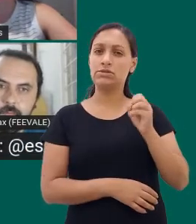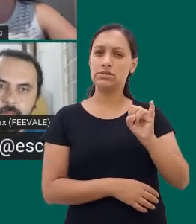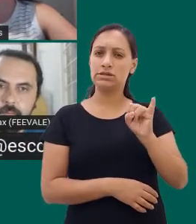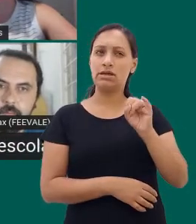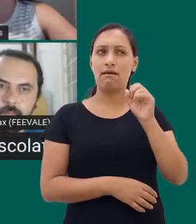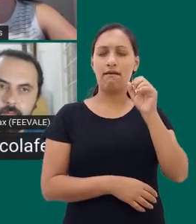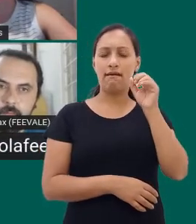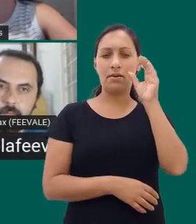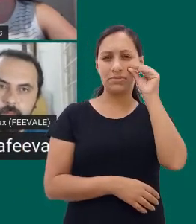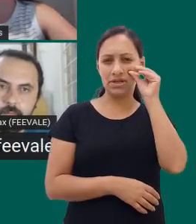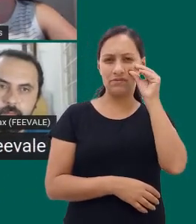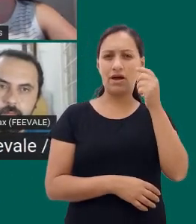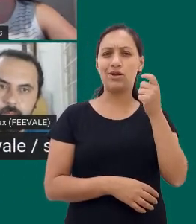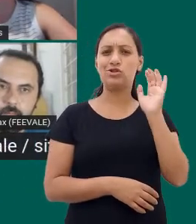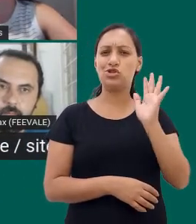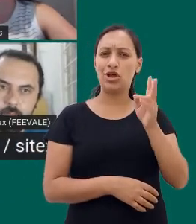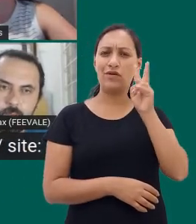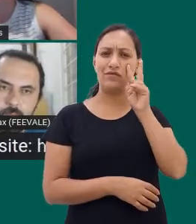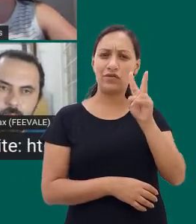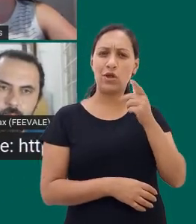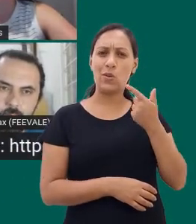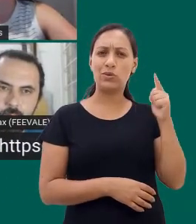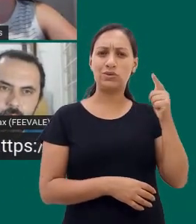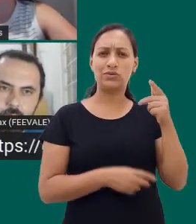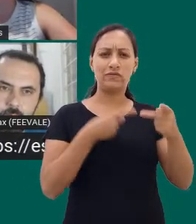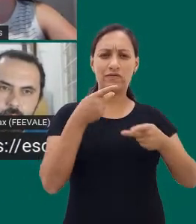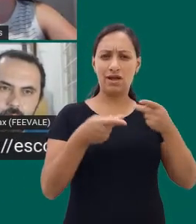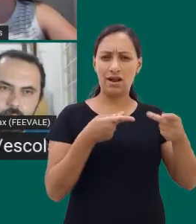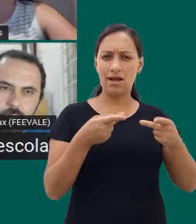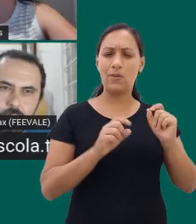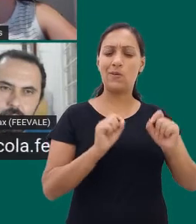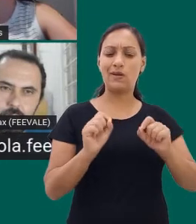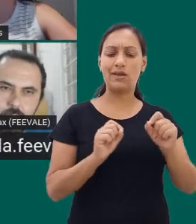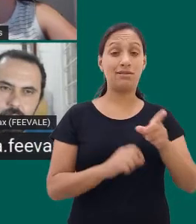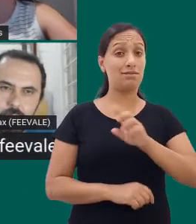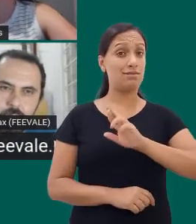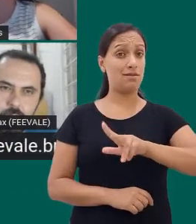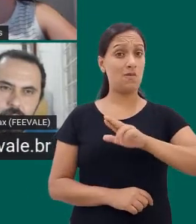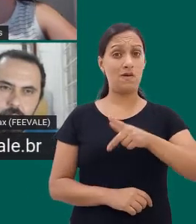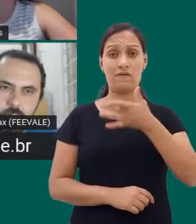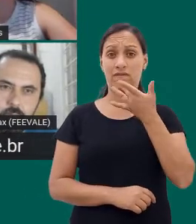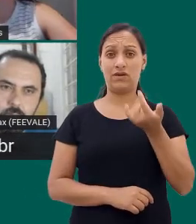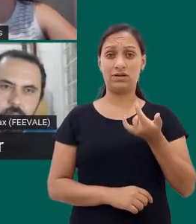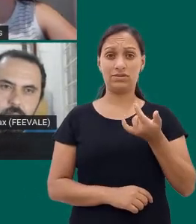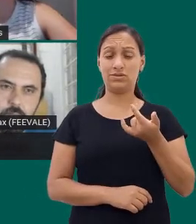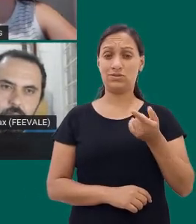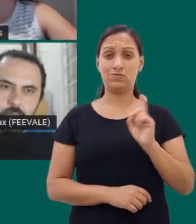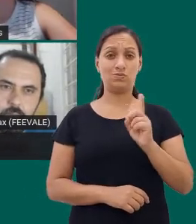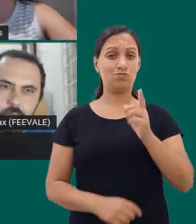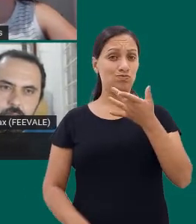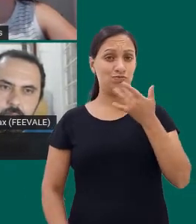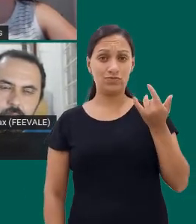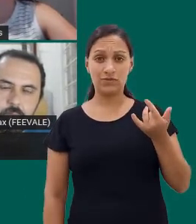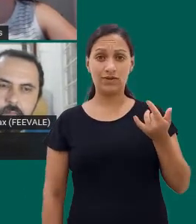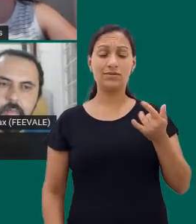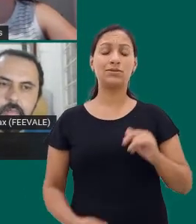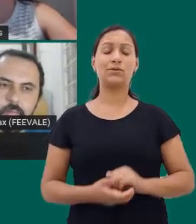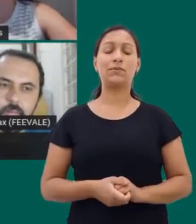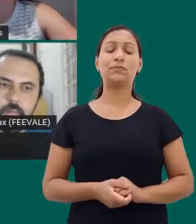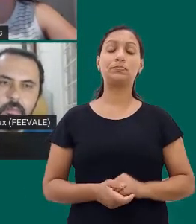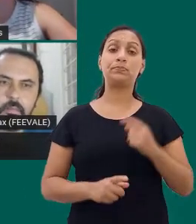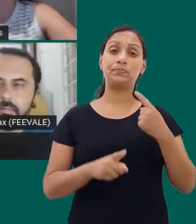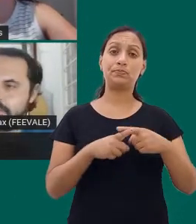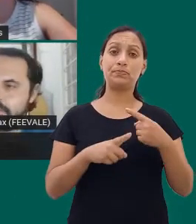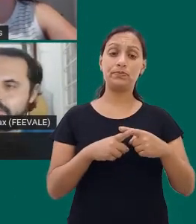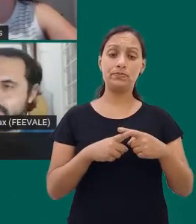eu já escutei muito eles falarem, isso não é fácil. Isso não é fácil, porque